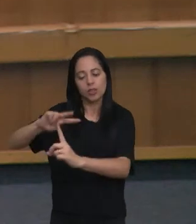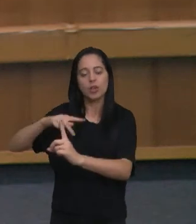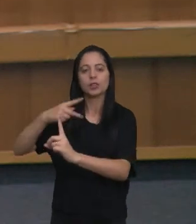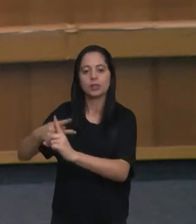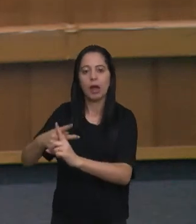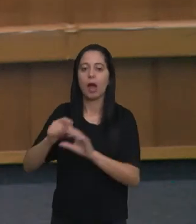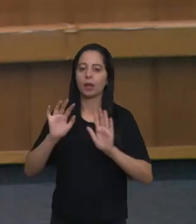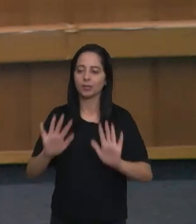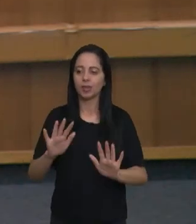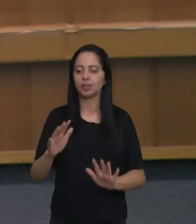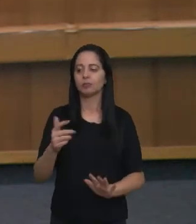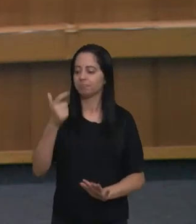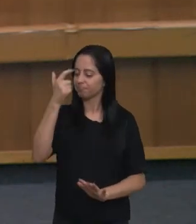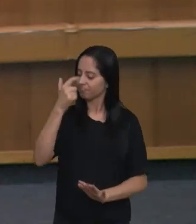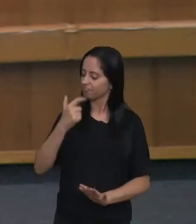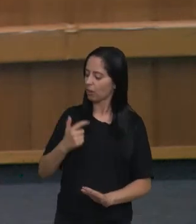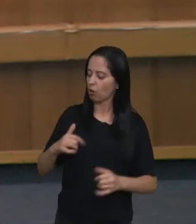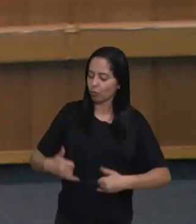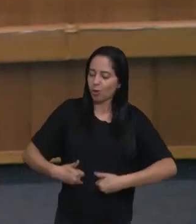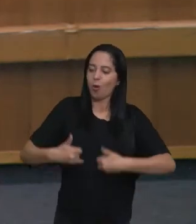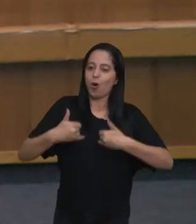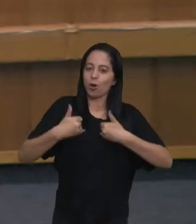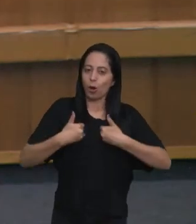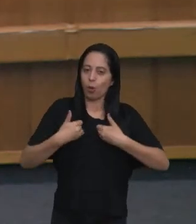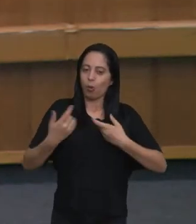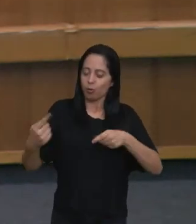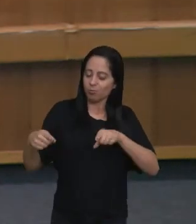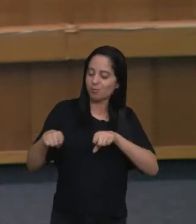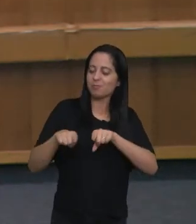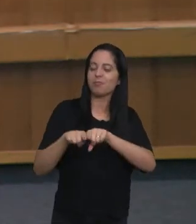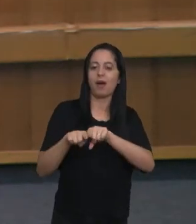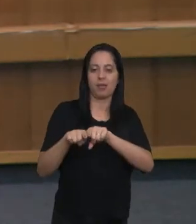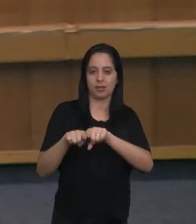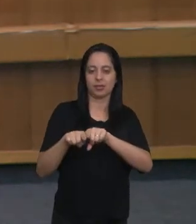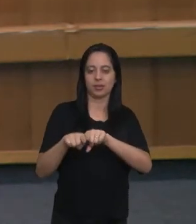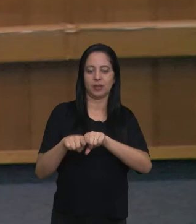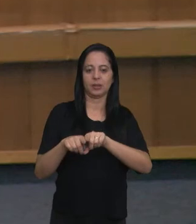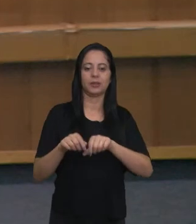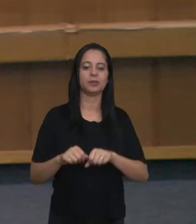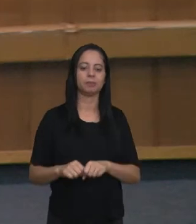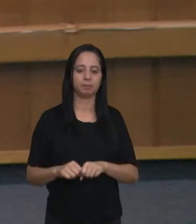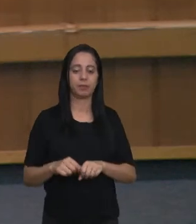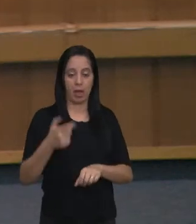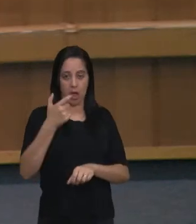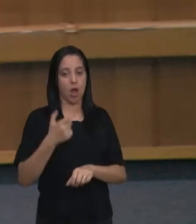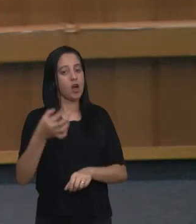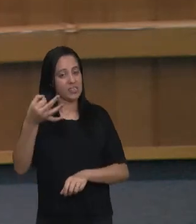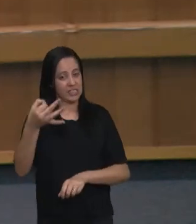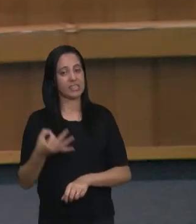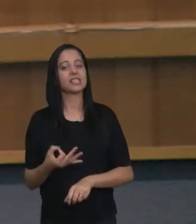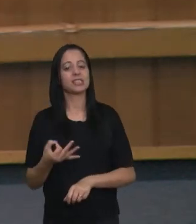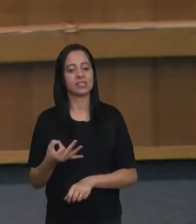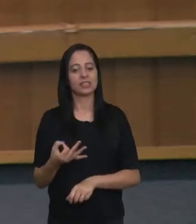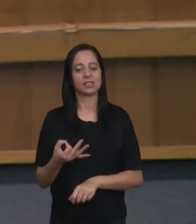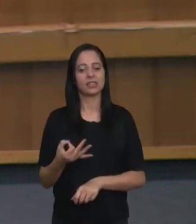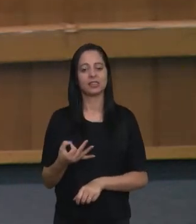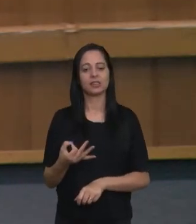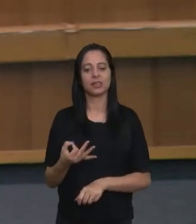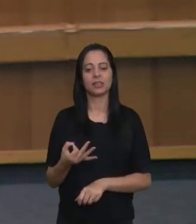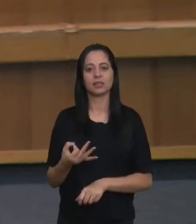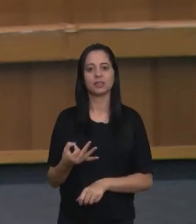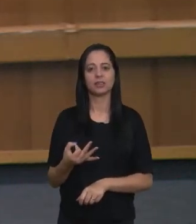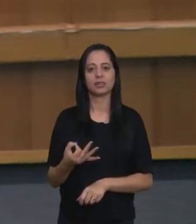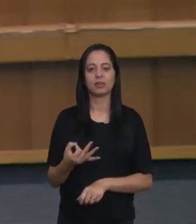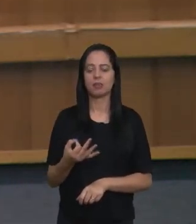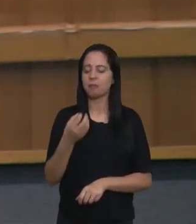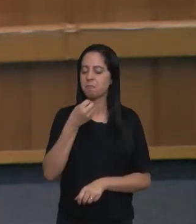senhor nessa homenagem, e não tenho dúvida alguma que será mais um grande